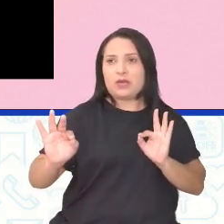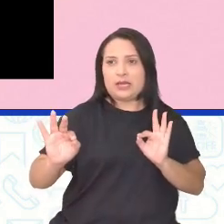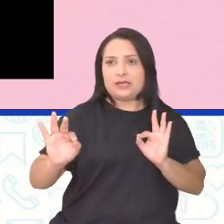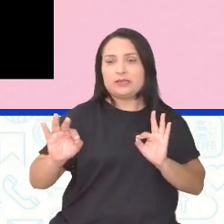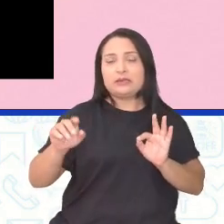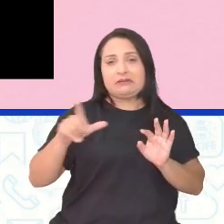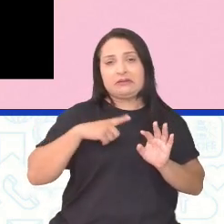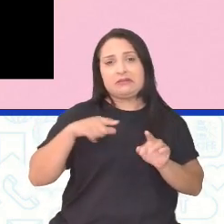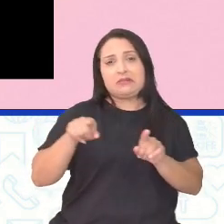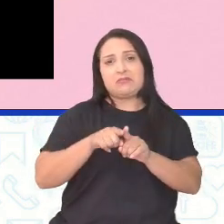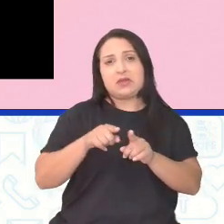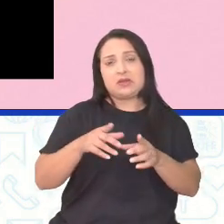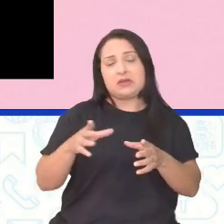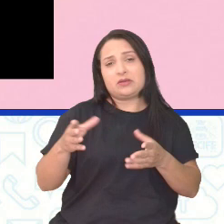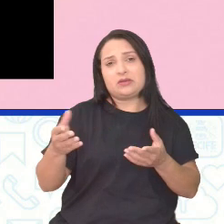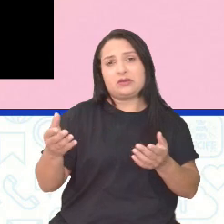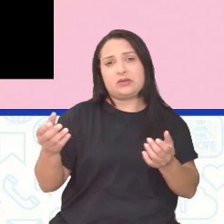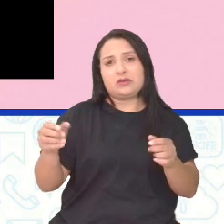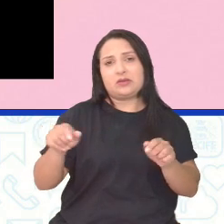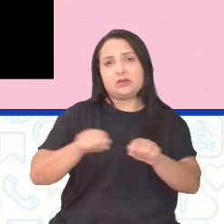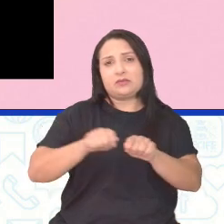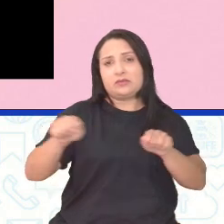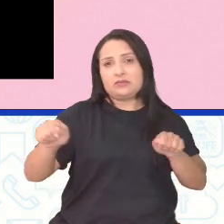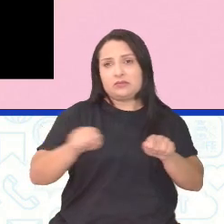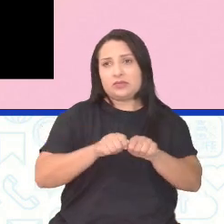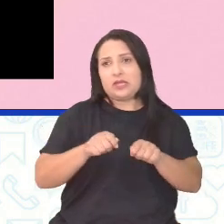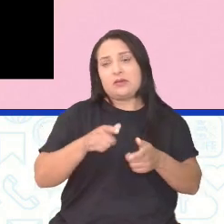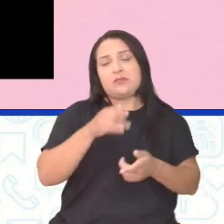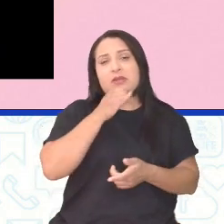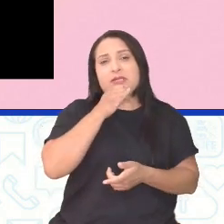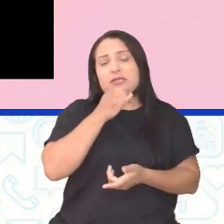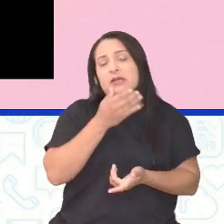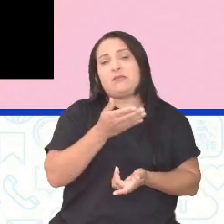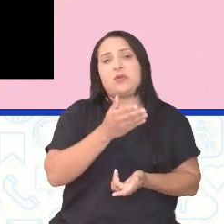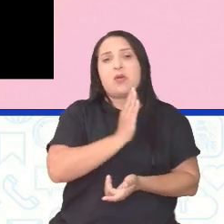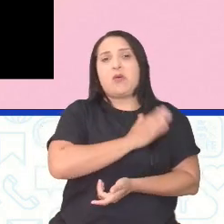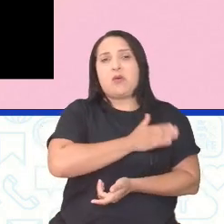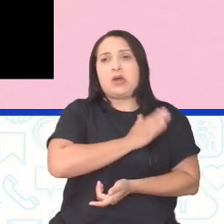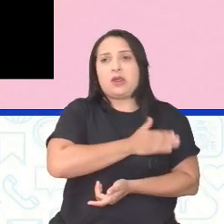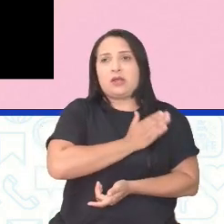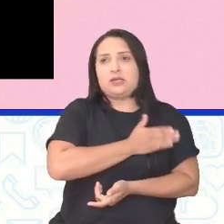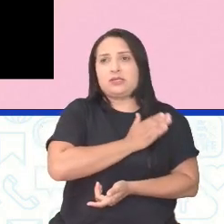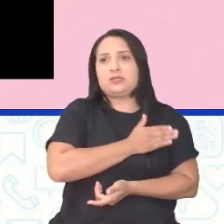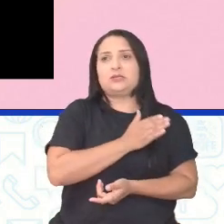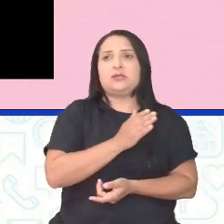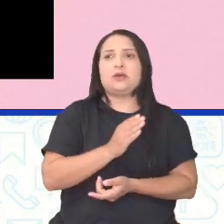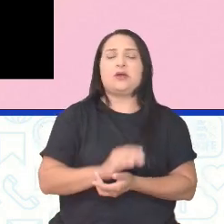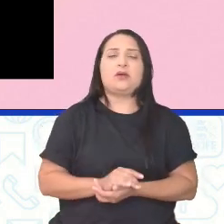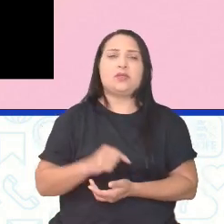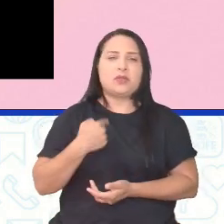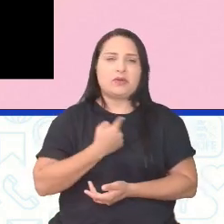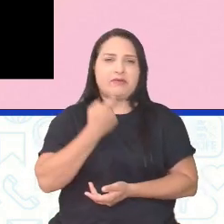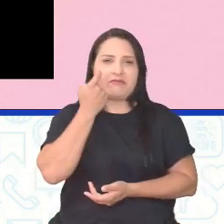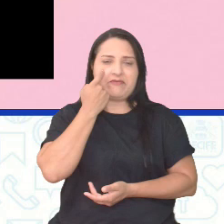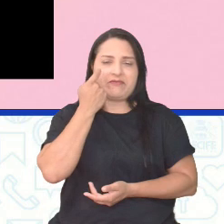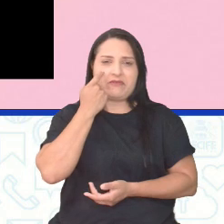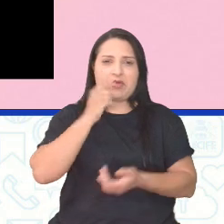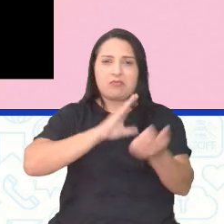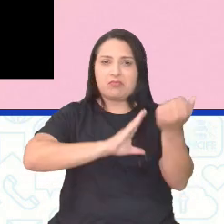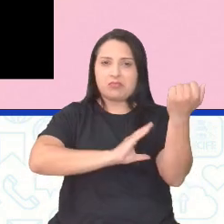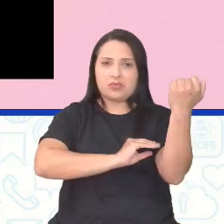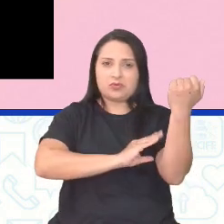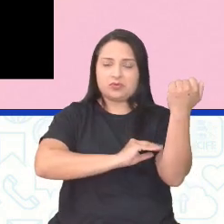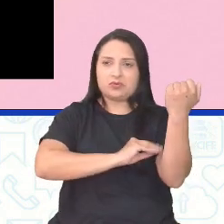já coloquei antes. Então, aí a gente vai ver a questão do coração, nós vamos ver os músculos, né? Que é aí a questão principalmente